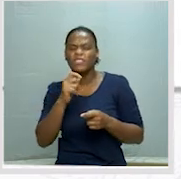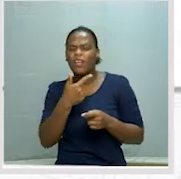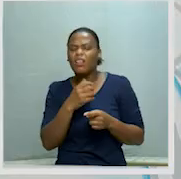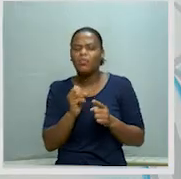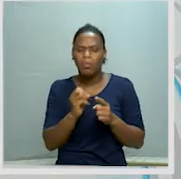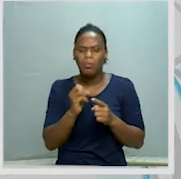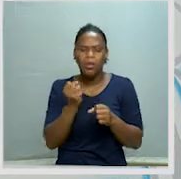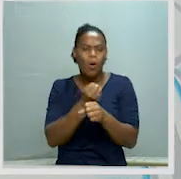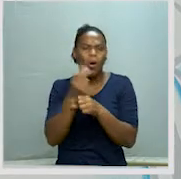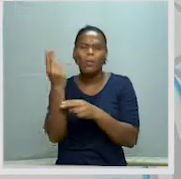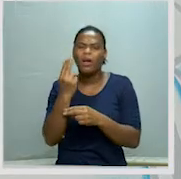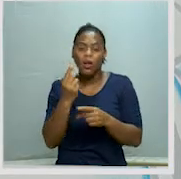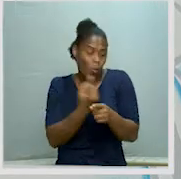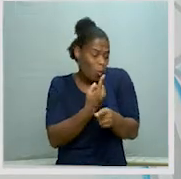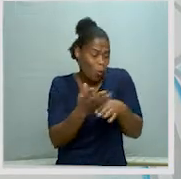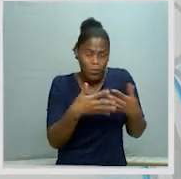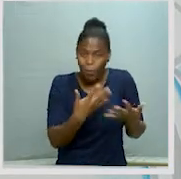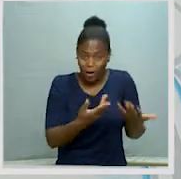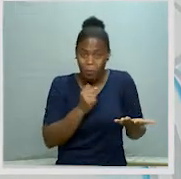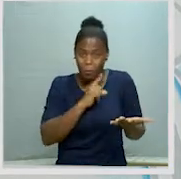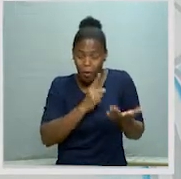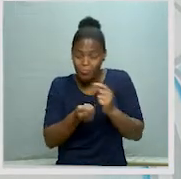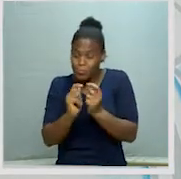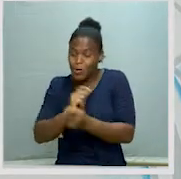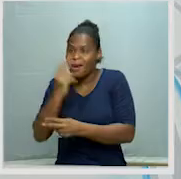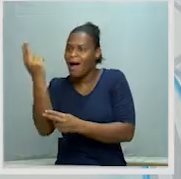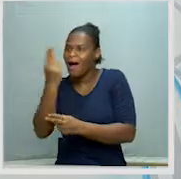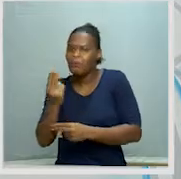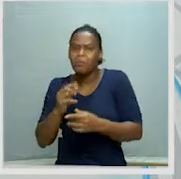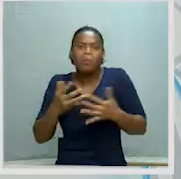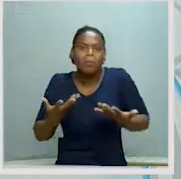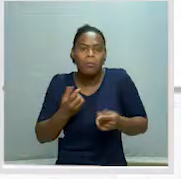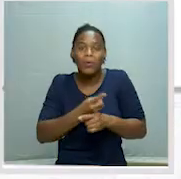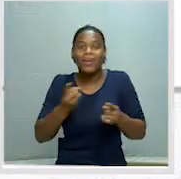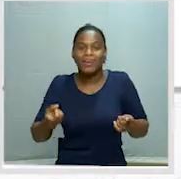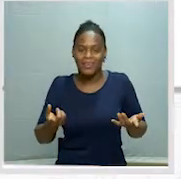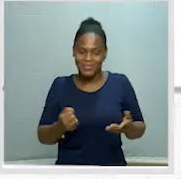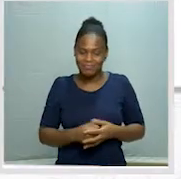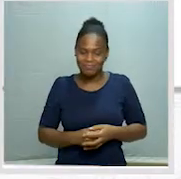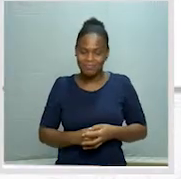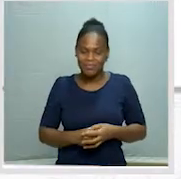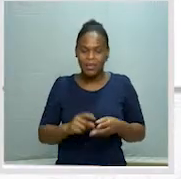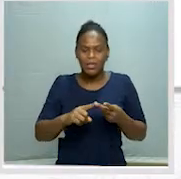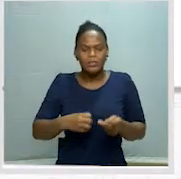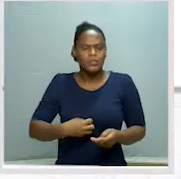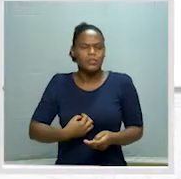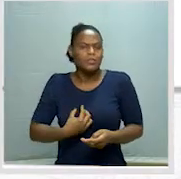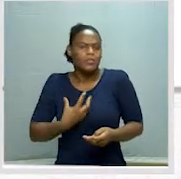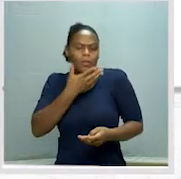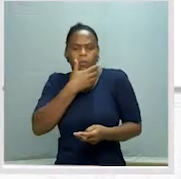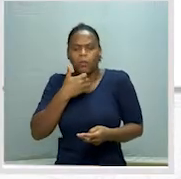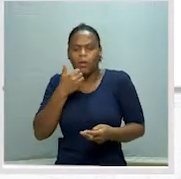arte? Um objeto qualquer pode ser considerado obra de arte a partir de quando? Por quê? Os sentimentos estéticos